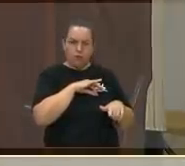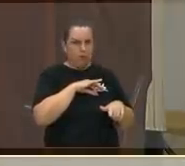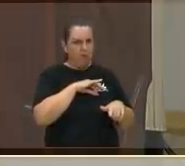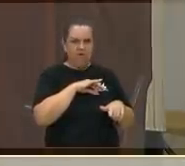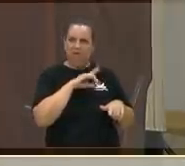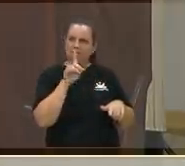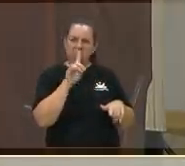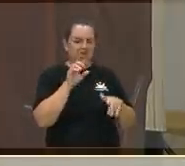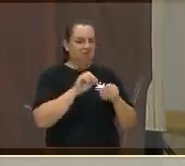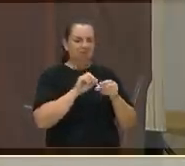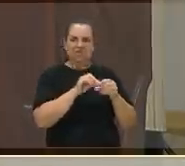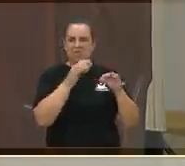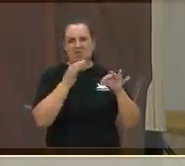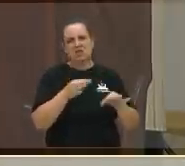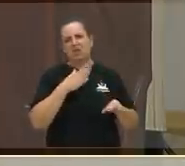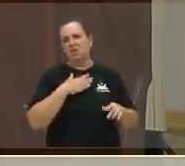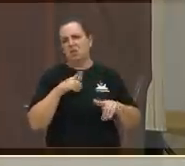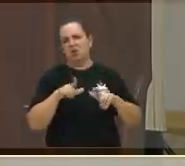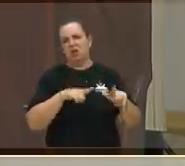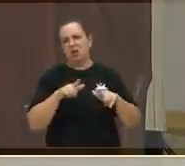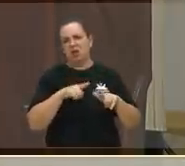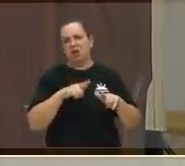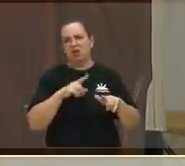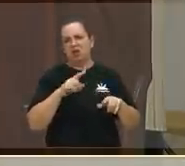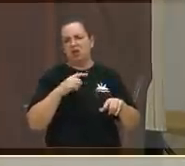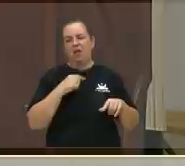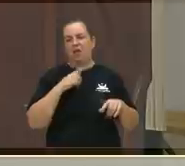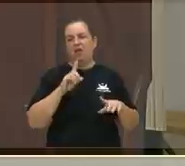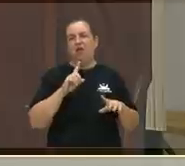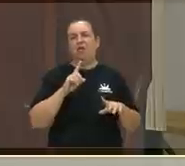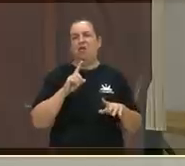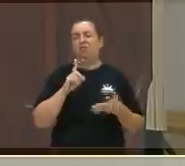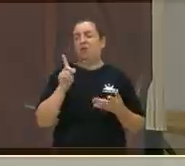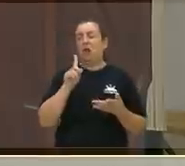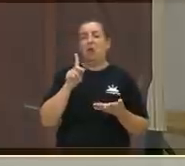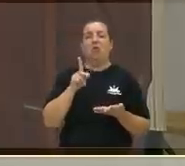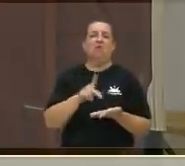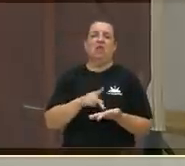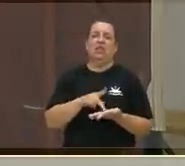desempenhei eu não fui honesto com o meu entregador